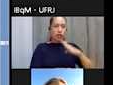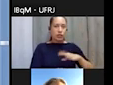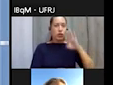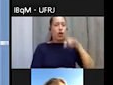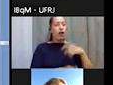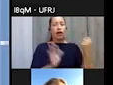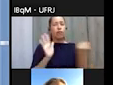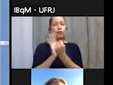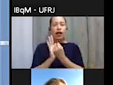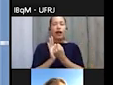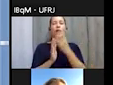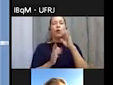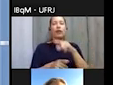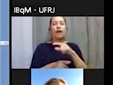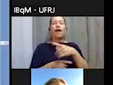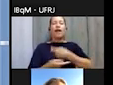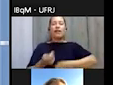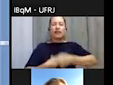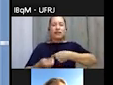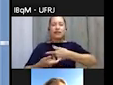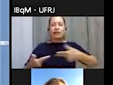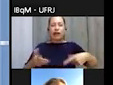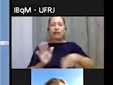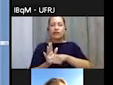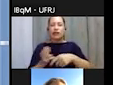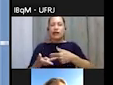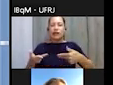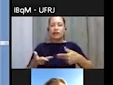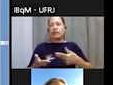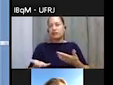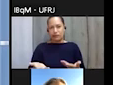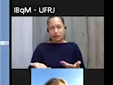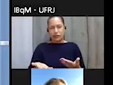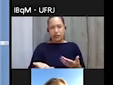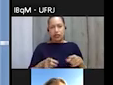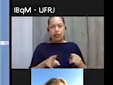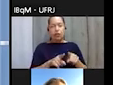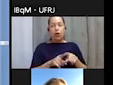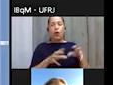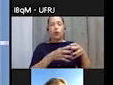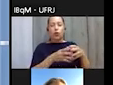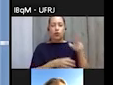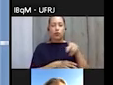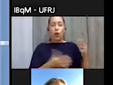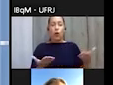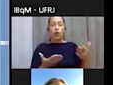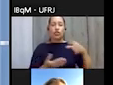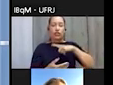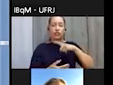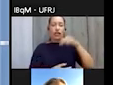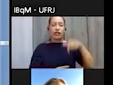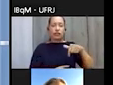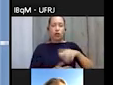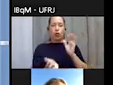de traficantes e muito desqualificados por um grupo de professores universitários. Nós temos hoje no país um grupo de pelo menos